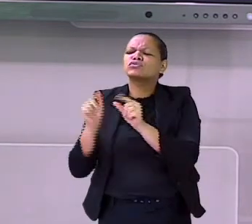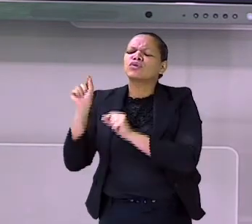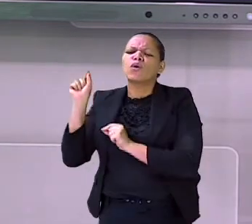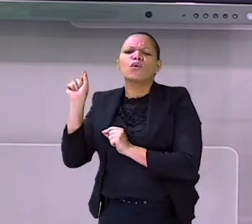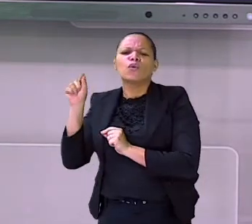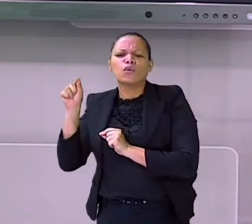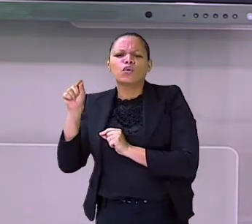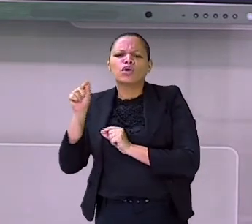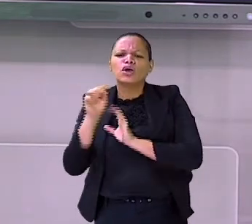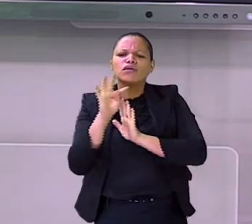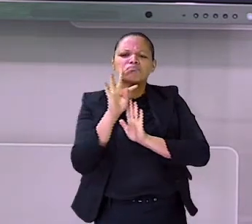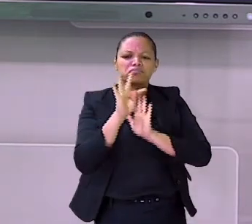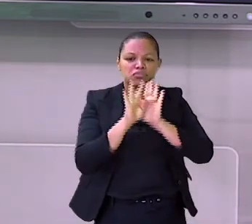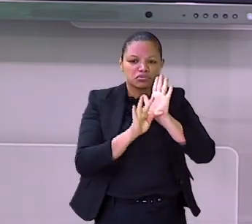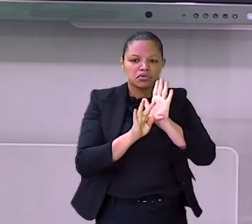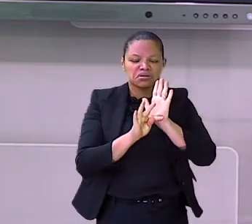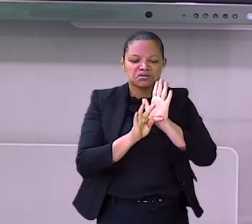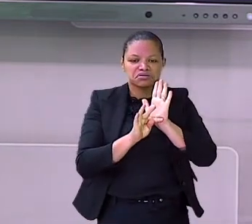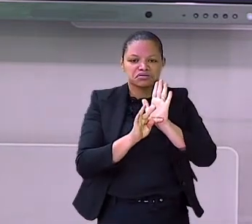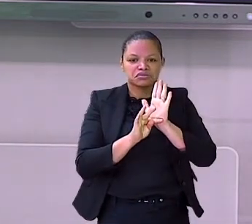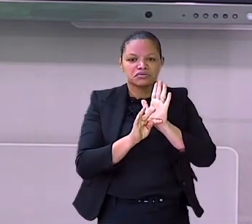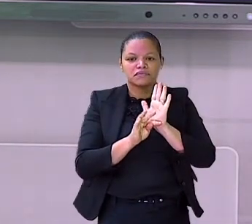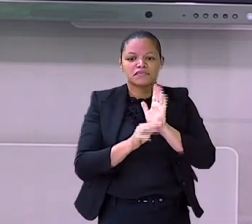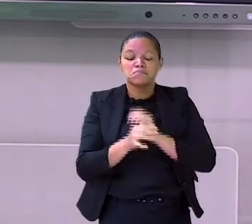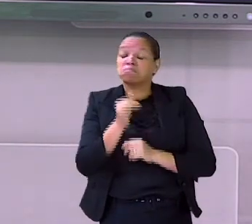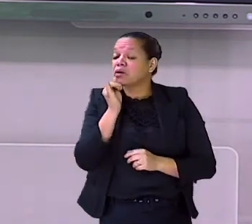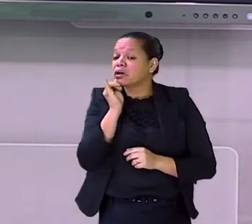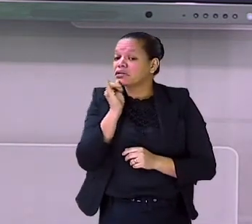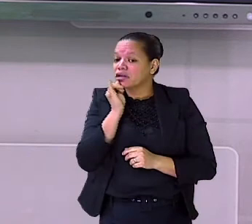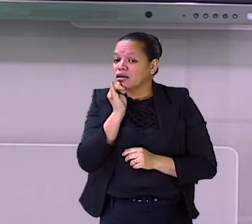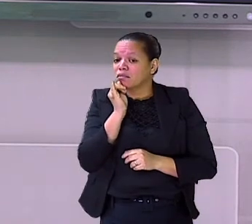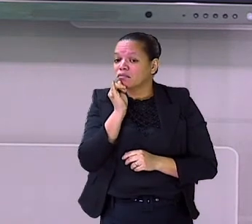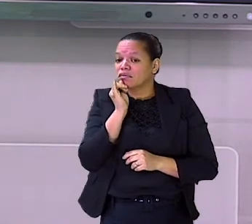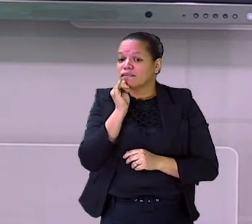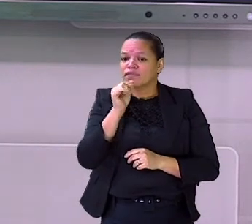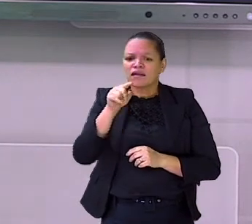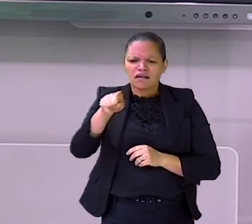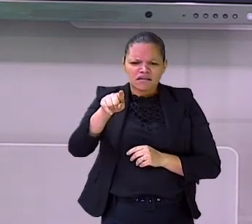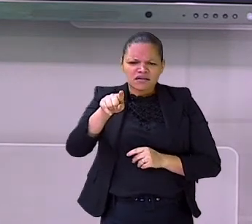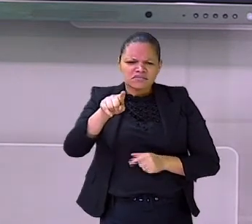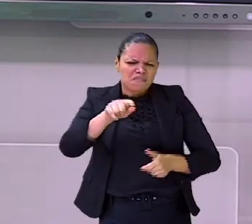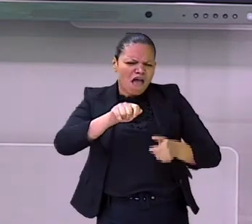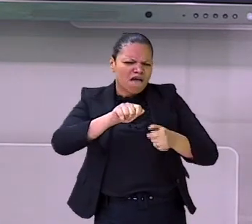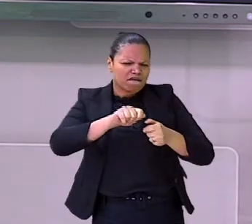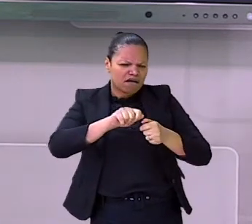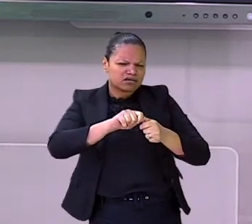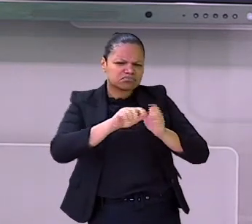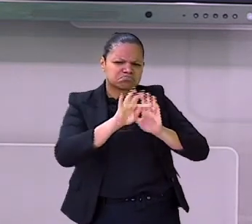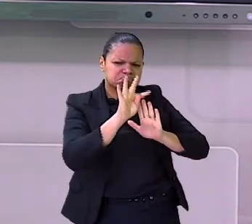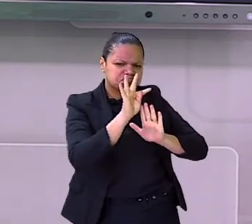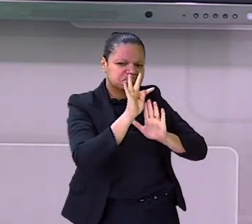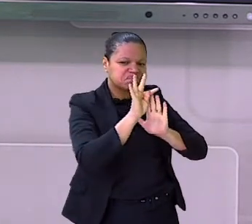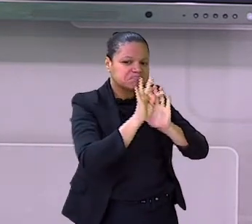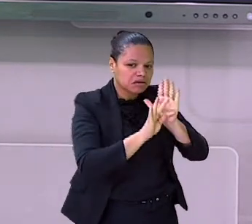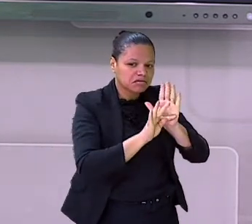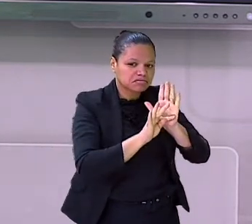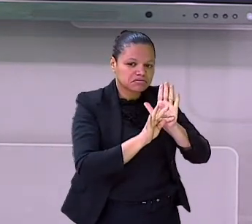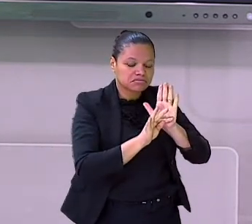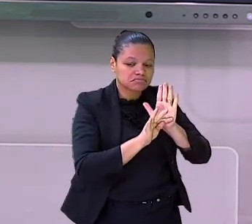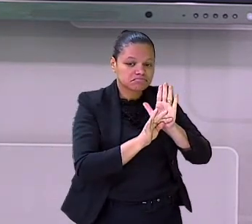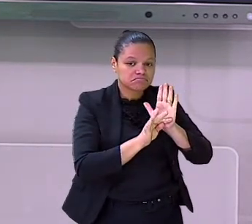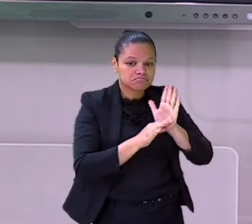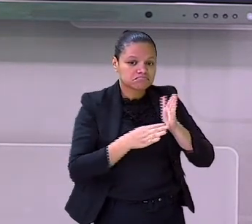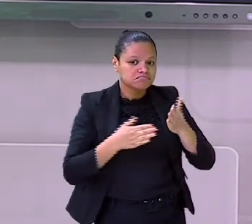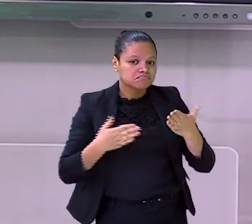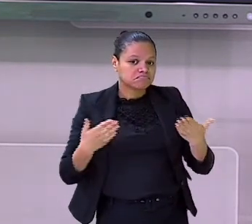um exemplo bem básico aqui para vocês. Vocês vão fazer uma produção de texto e a produção de texto vai falar sobre